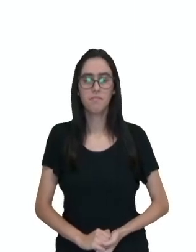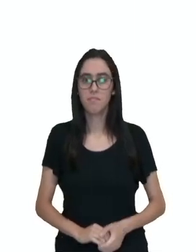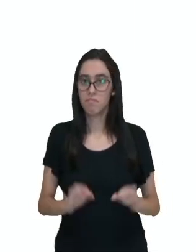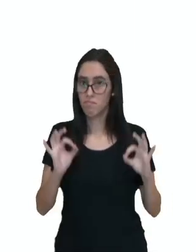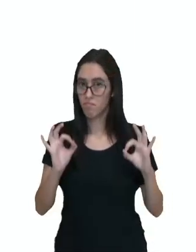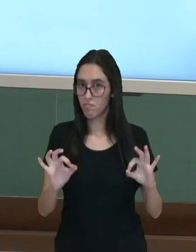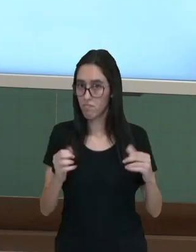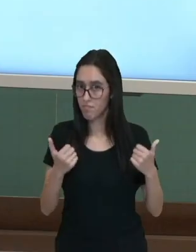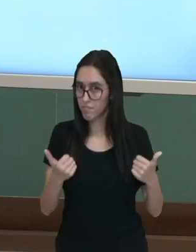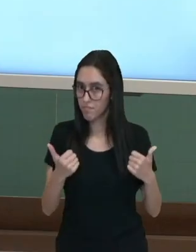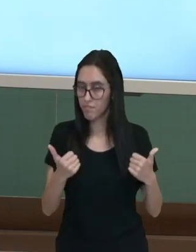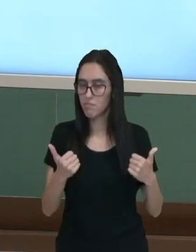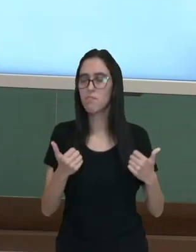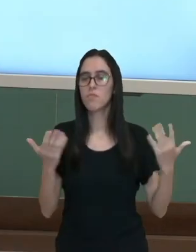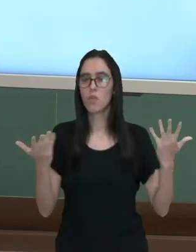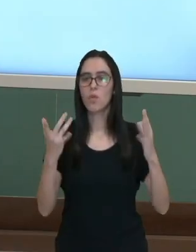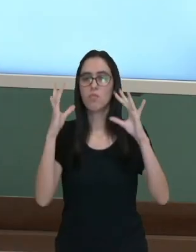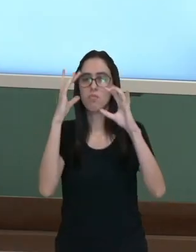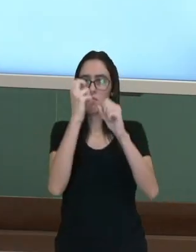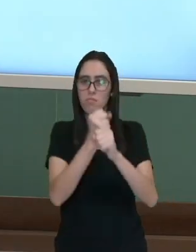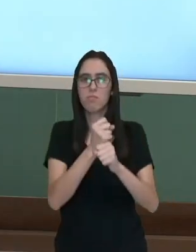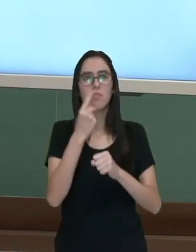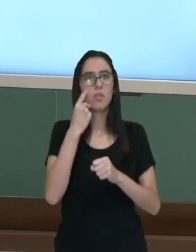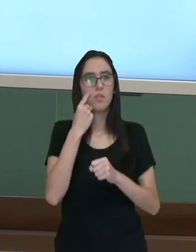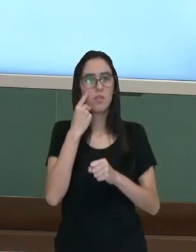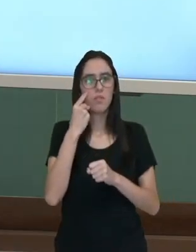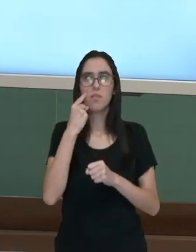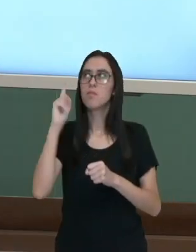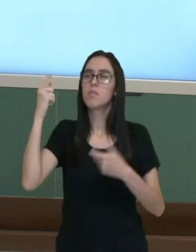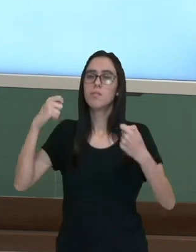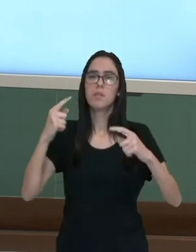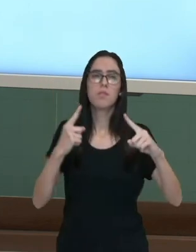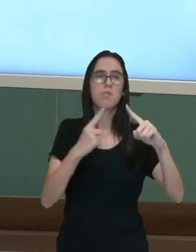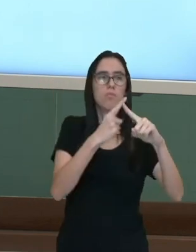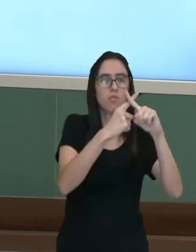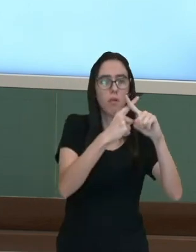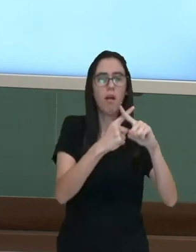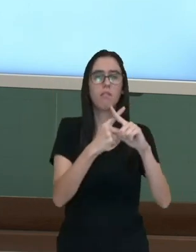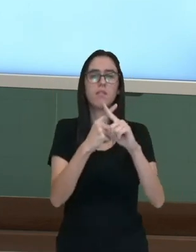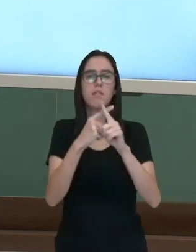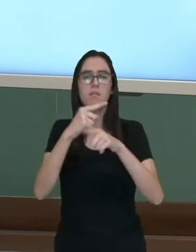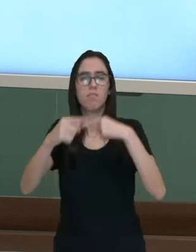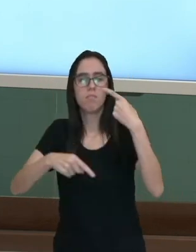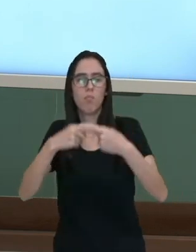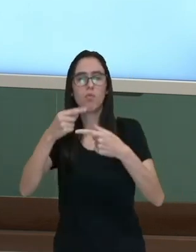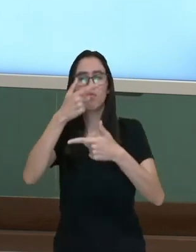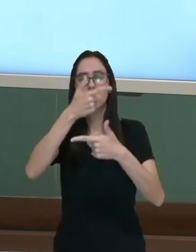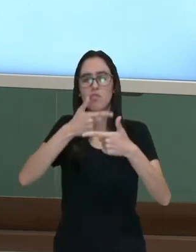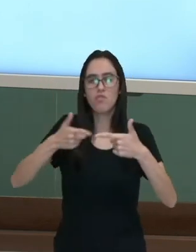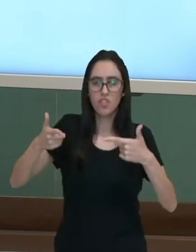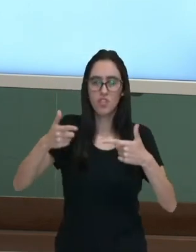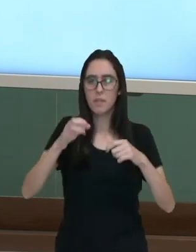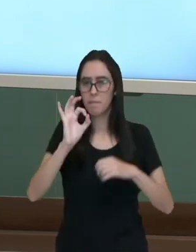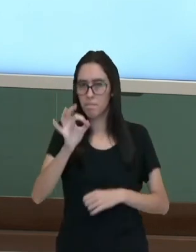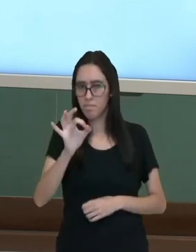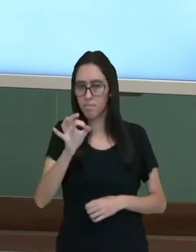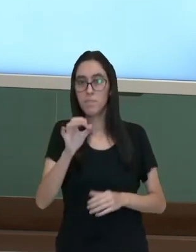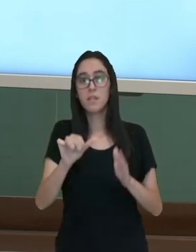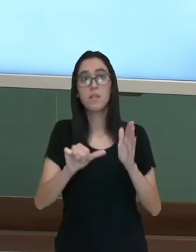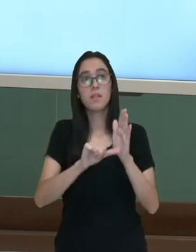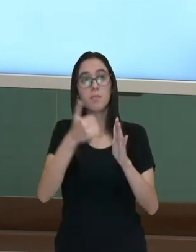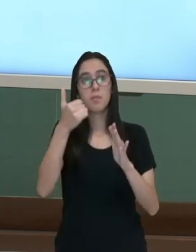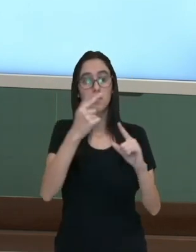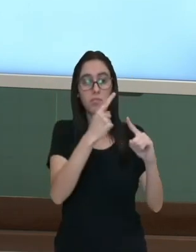certo? Vou fazer os cálculos aqui, agora é aquela parte de multiplicação e tudo mais, né? Lembra lá? Multiplica primeiro